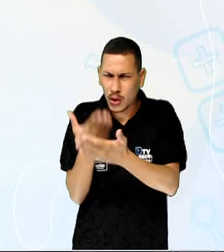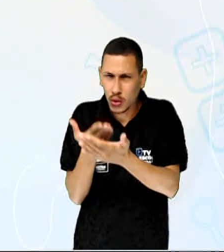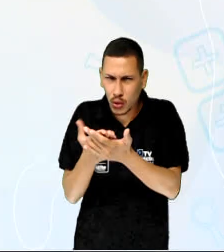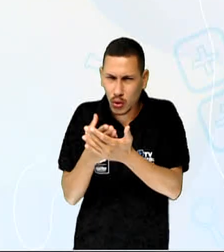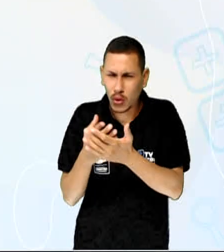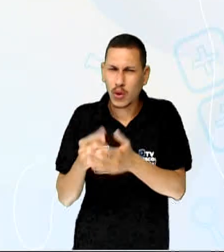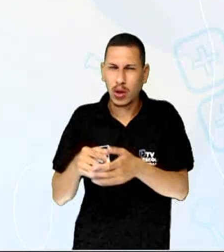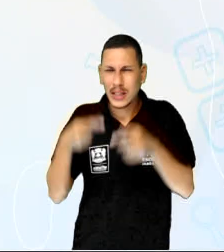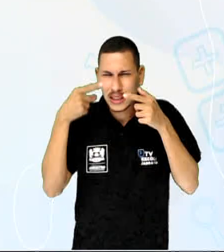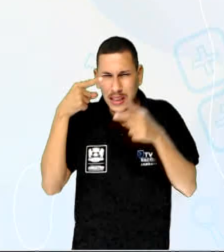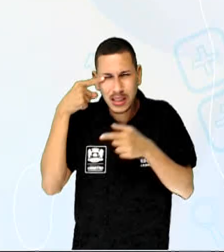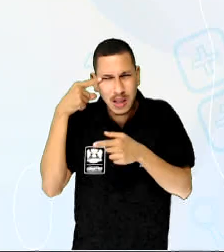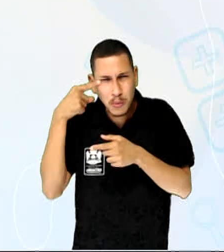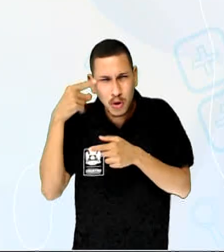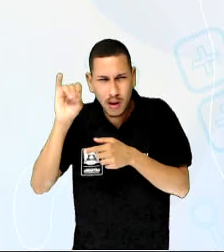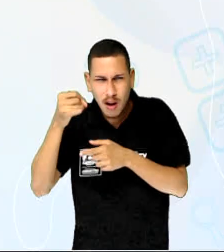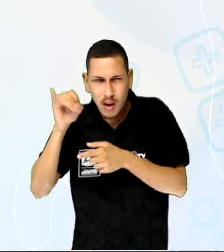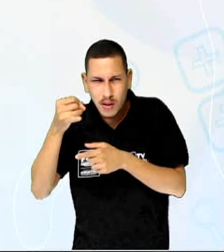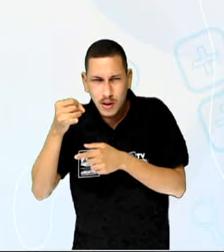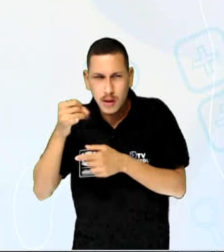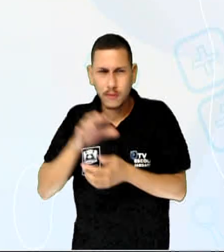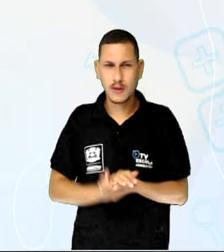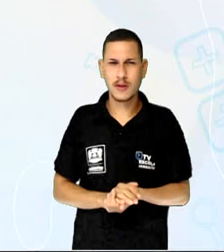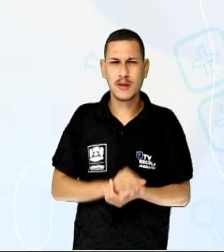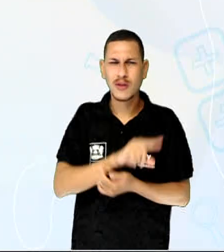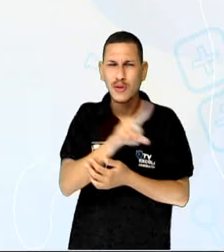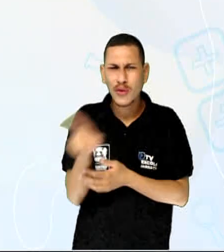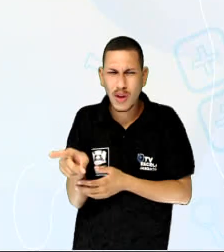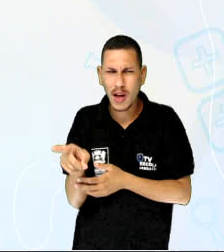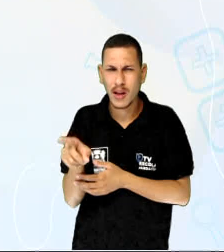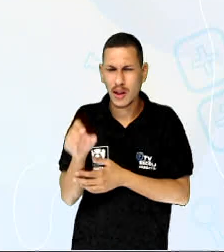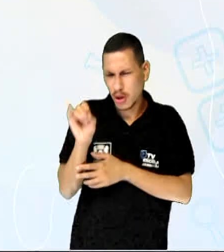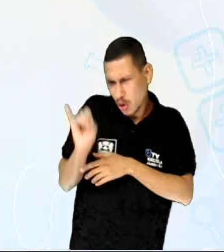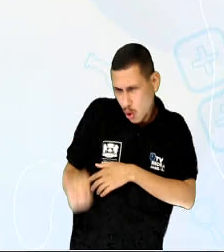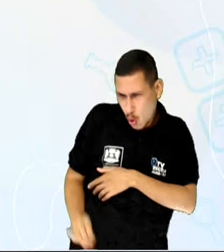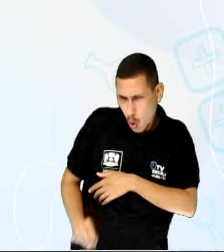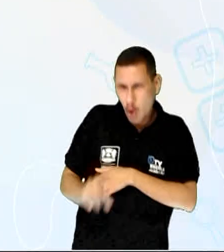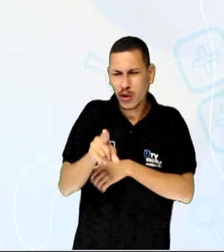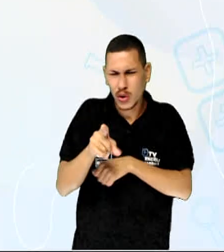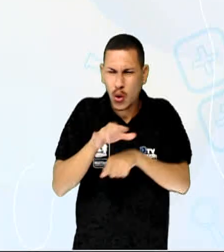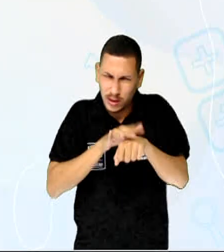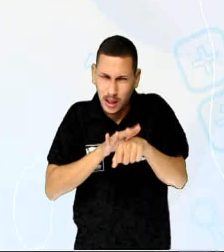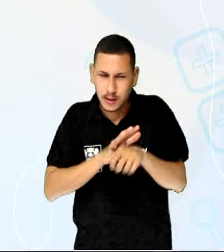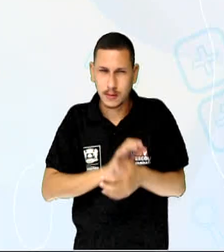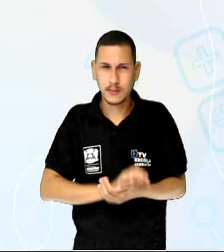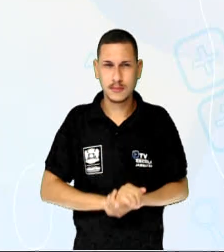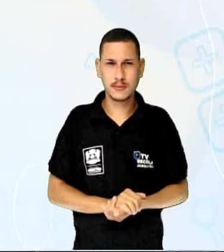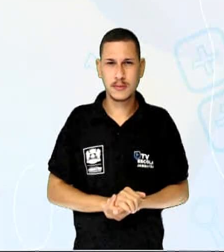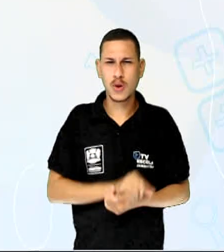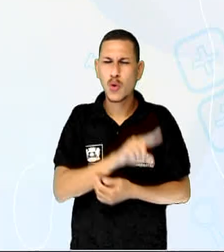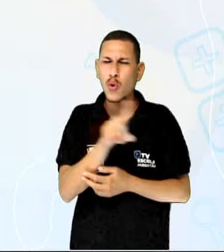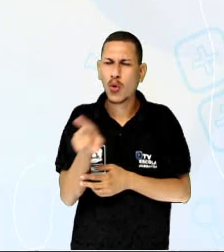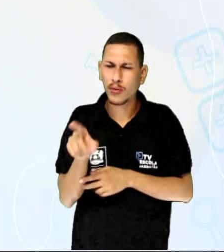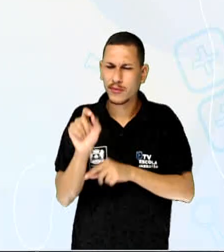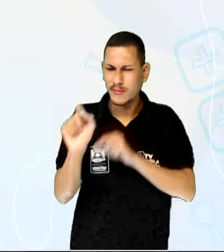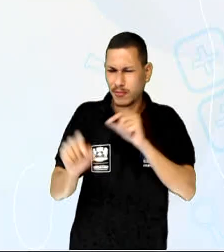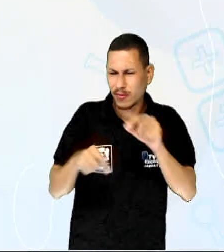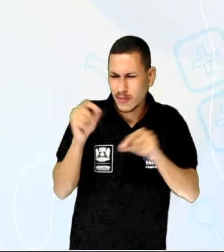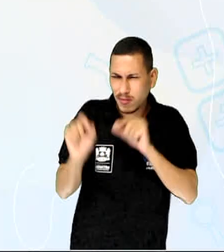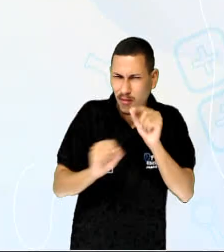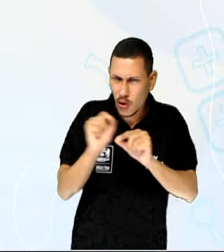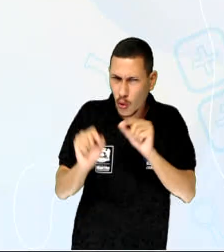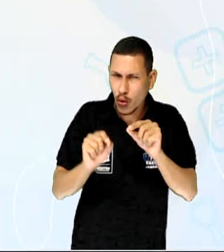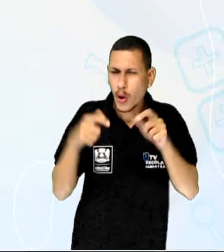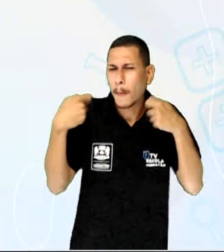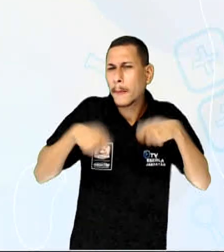terceira sentença, do you cry if you are sad? O que é que vocês precisam fazer?